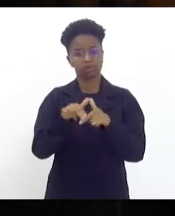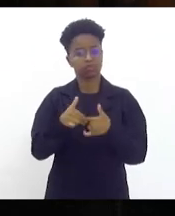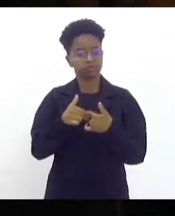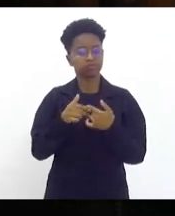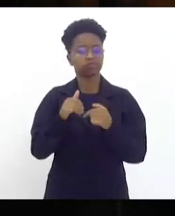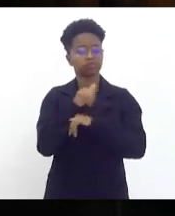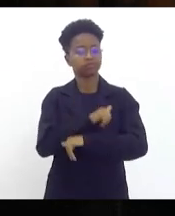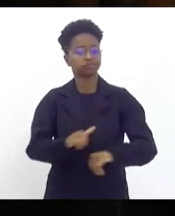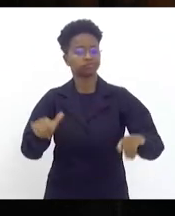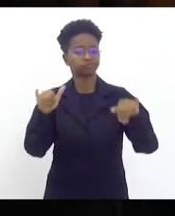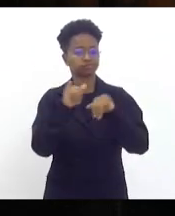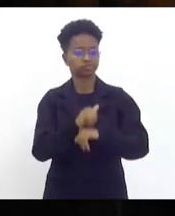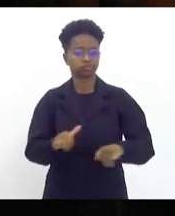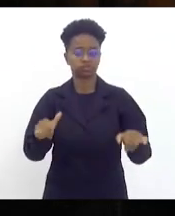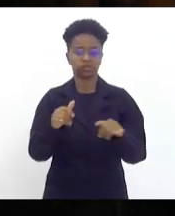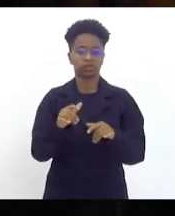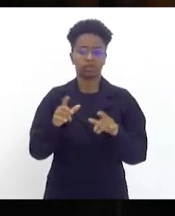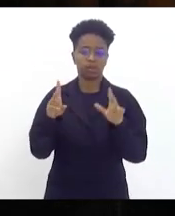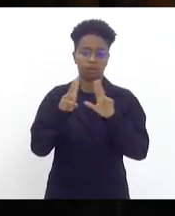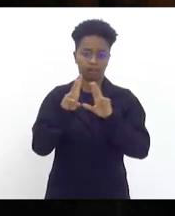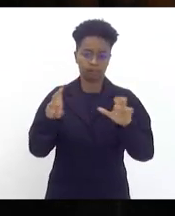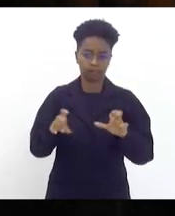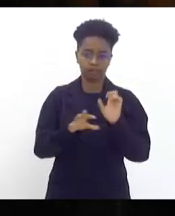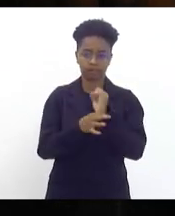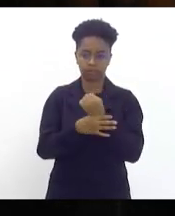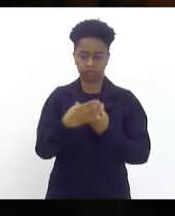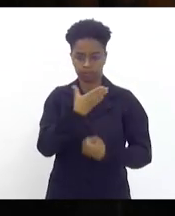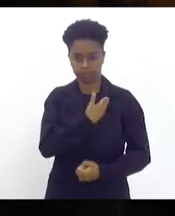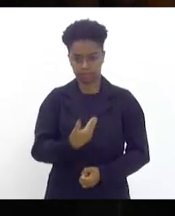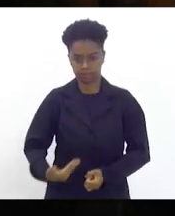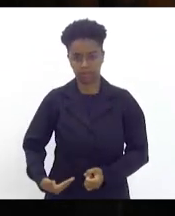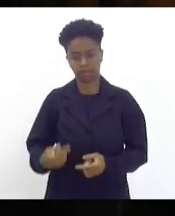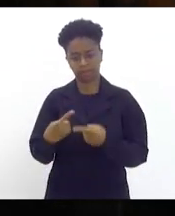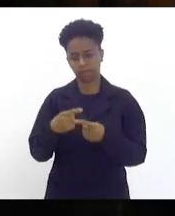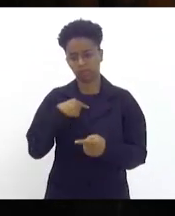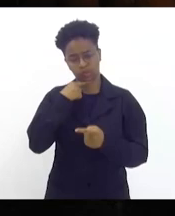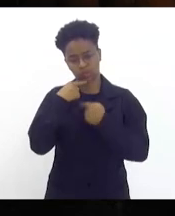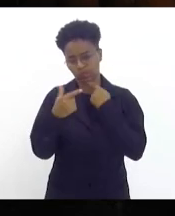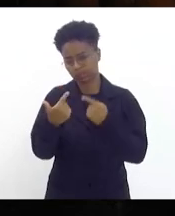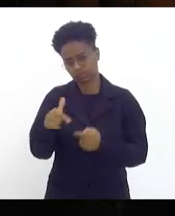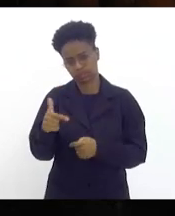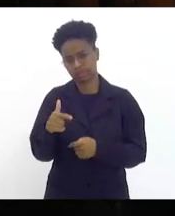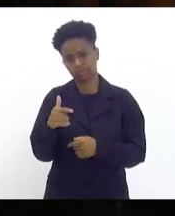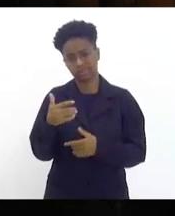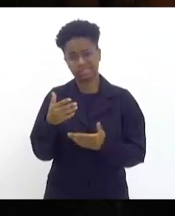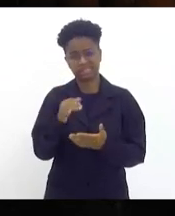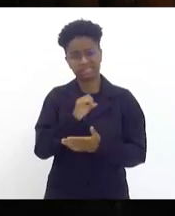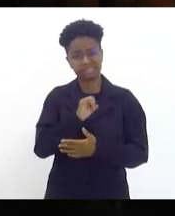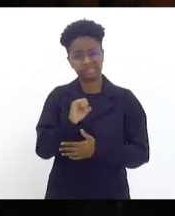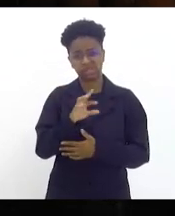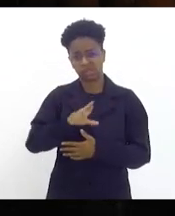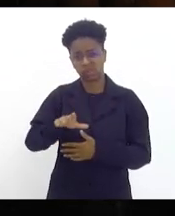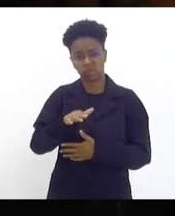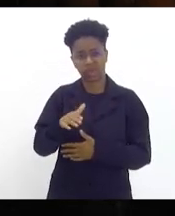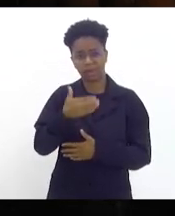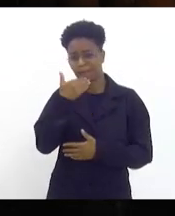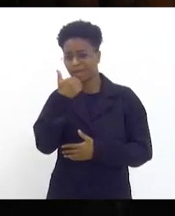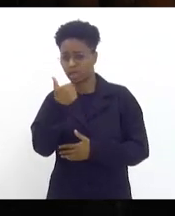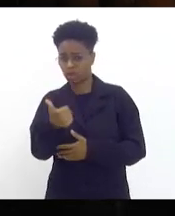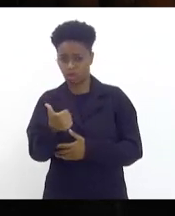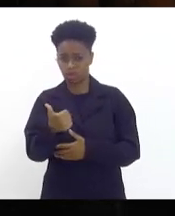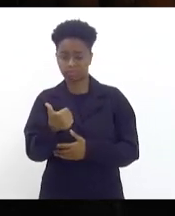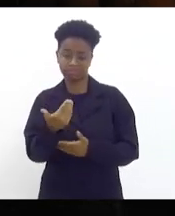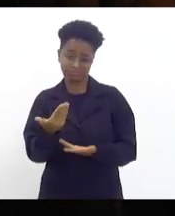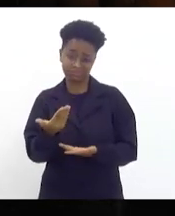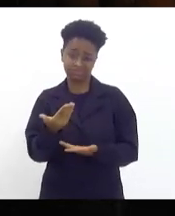e ampliação do programa segurança presente que Sem dúvida nenhuma é um dos programas se não o programa mais bem avaliado do Governo do Estado